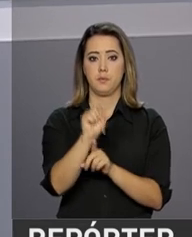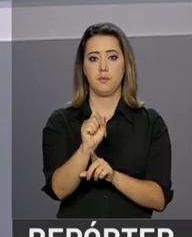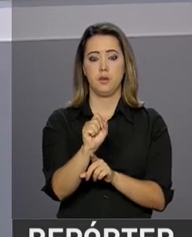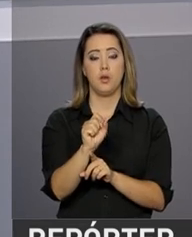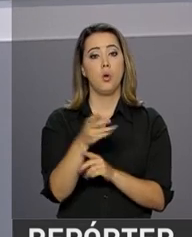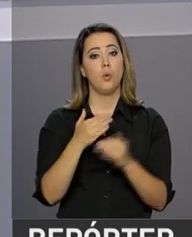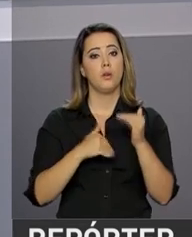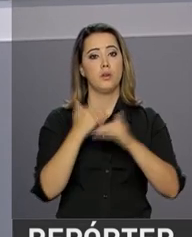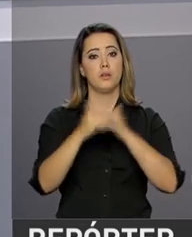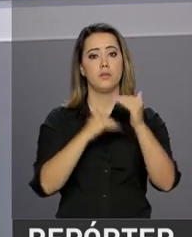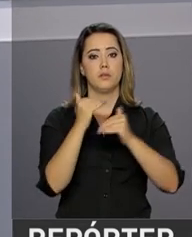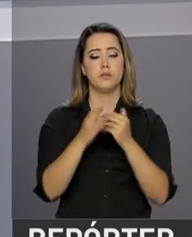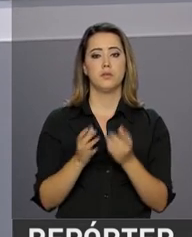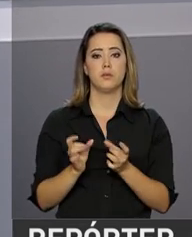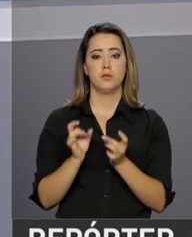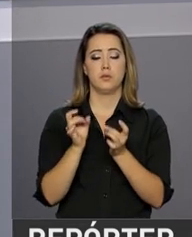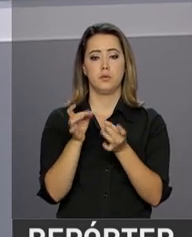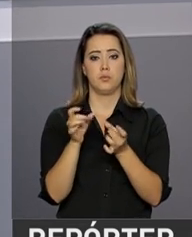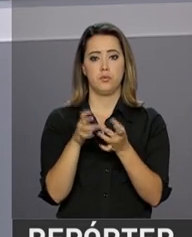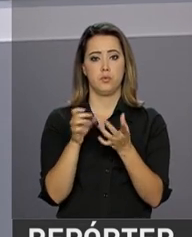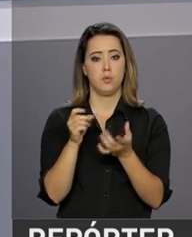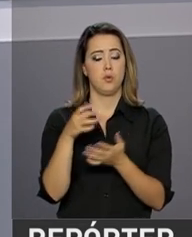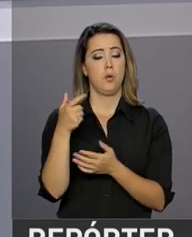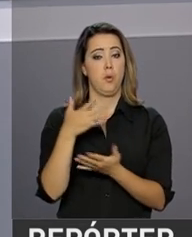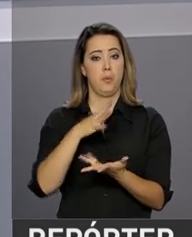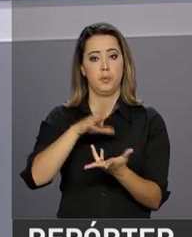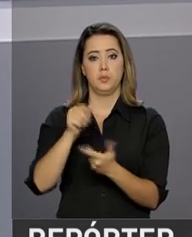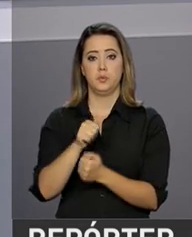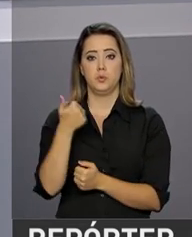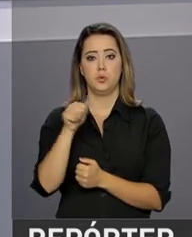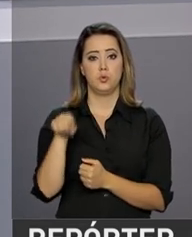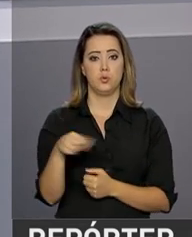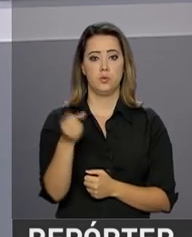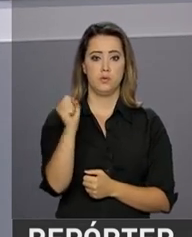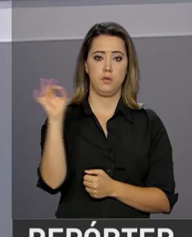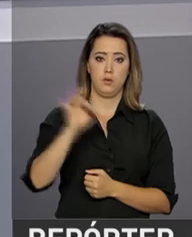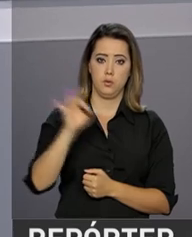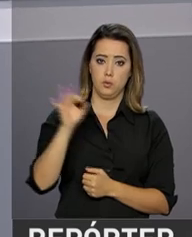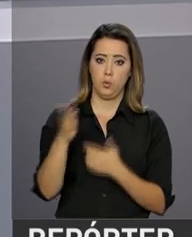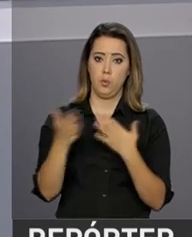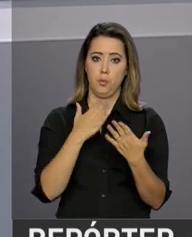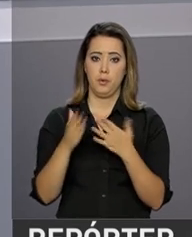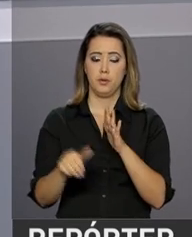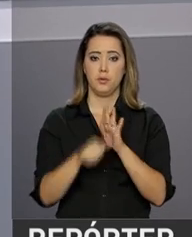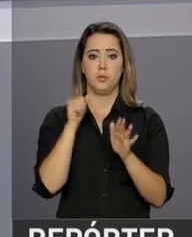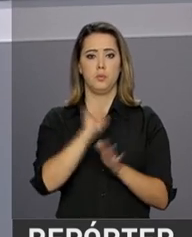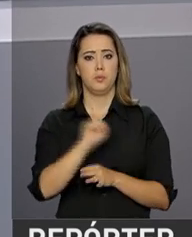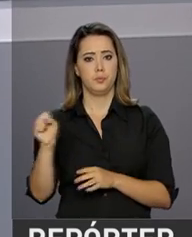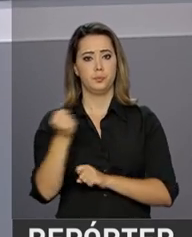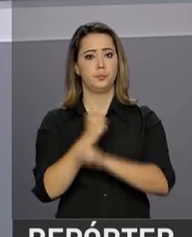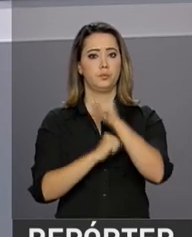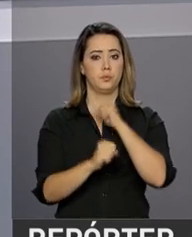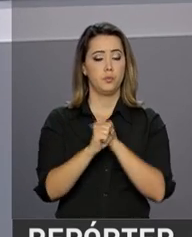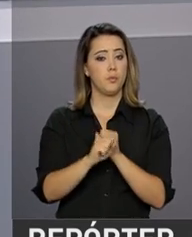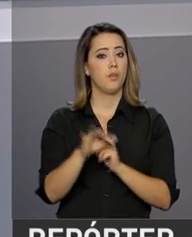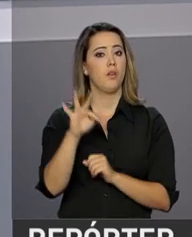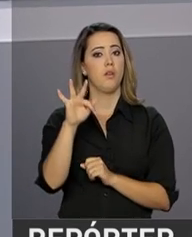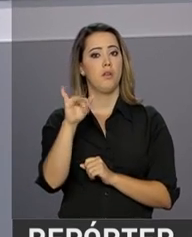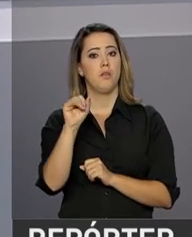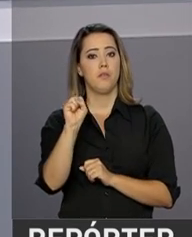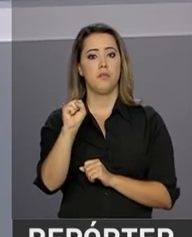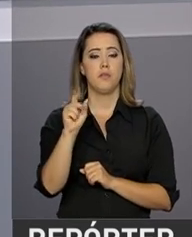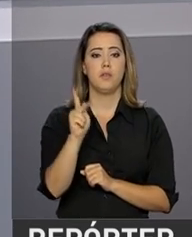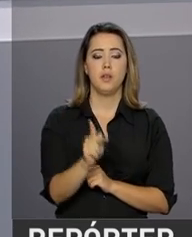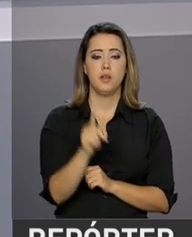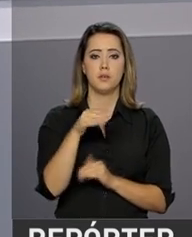exportações foi de 11,8 em comparação ao primeiro semestre do ano passado para a FIESP o aumento das